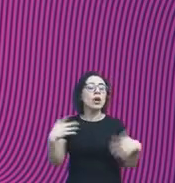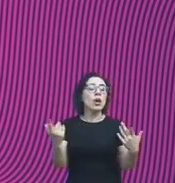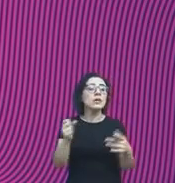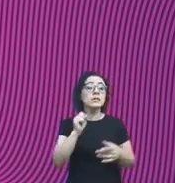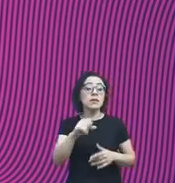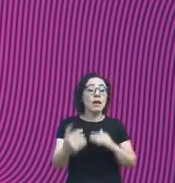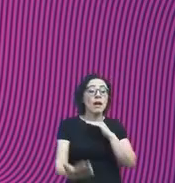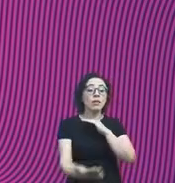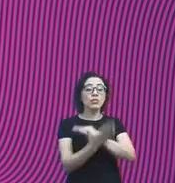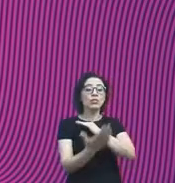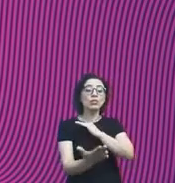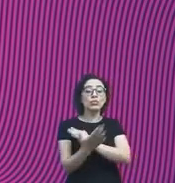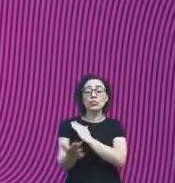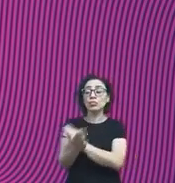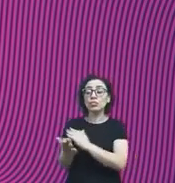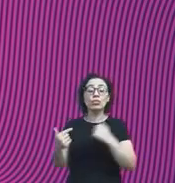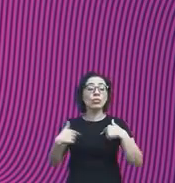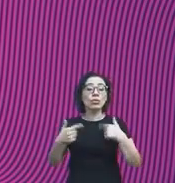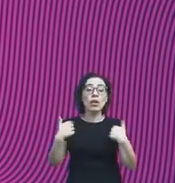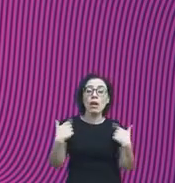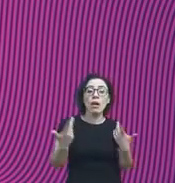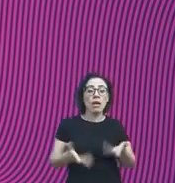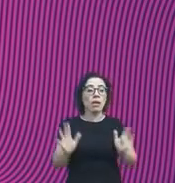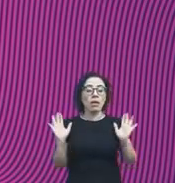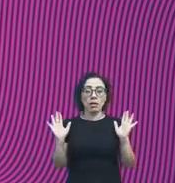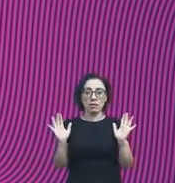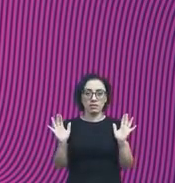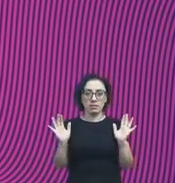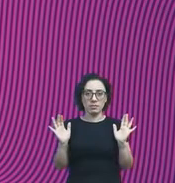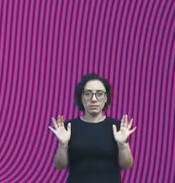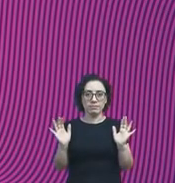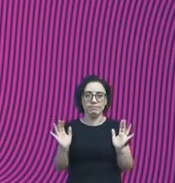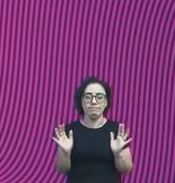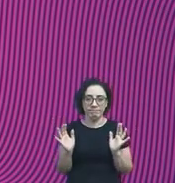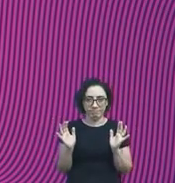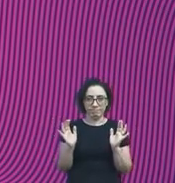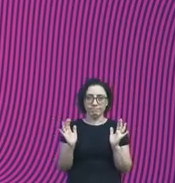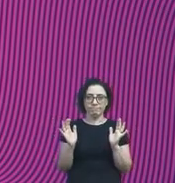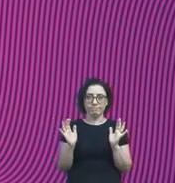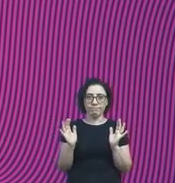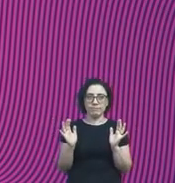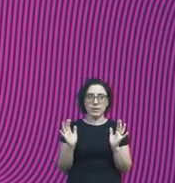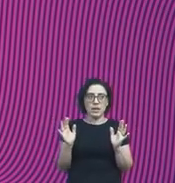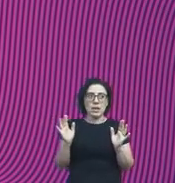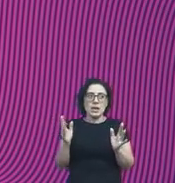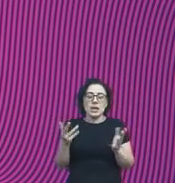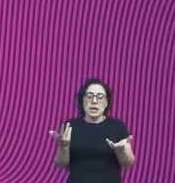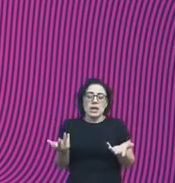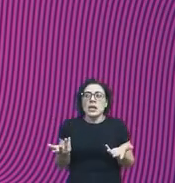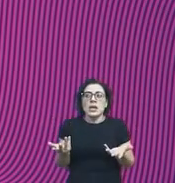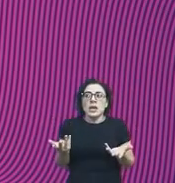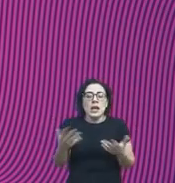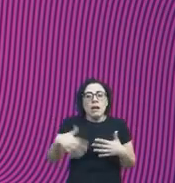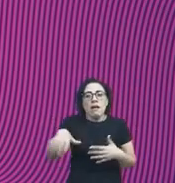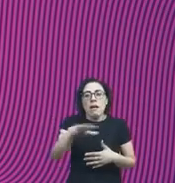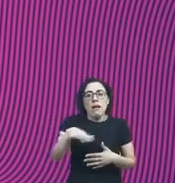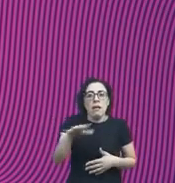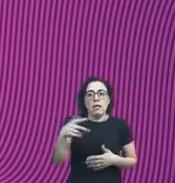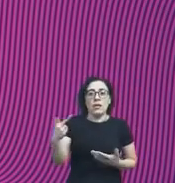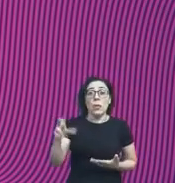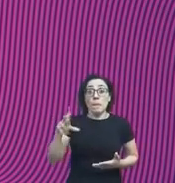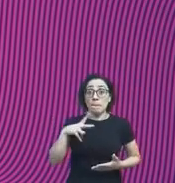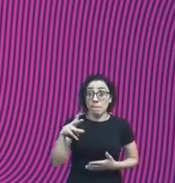quando não pode resolver, poderia pelo menos ajudar a organizar a discussão. Quando o setor público chama